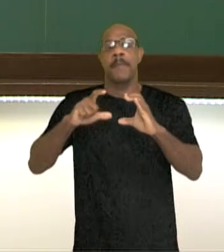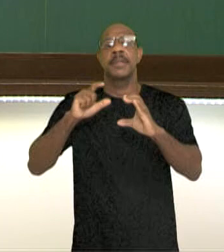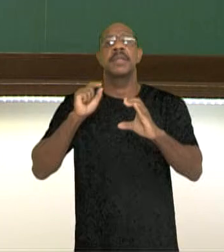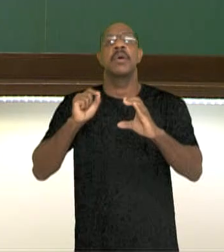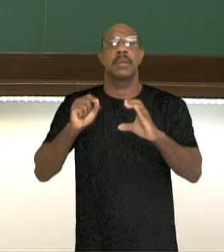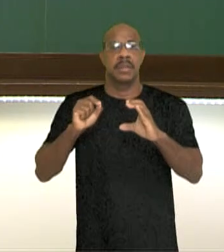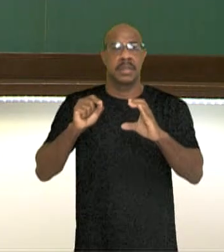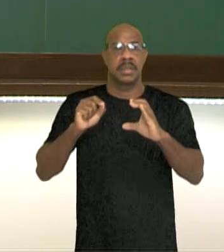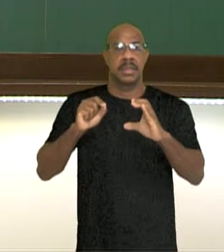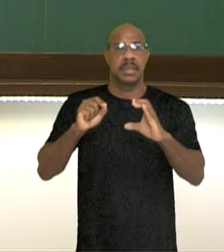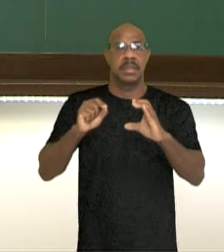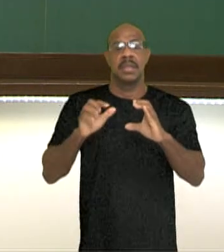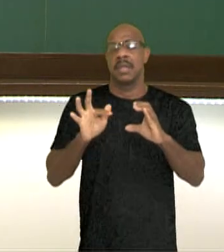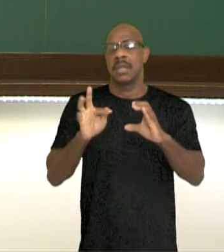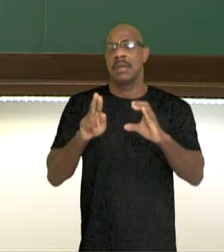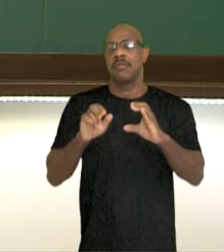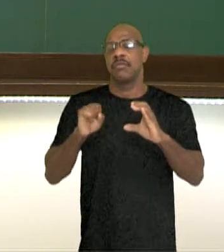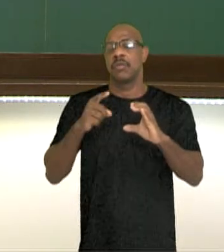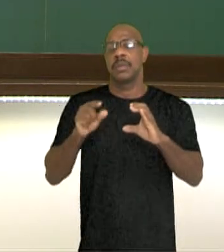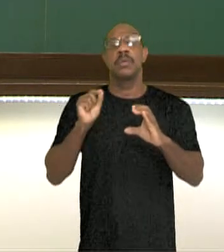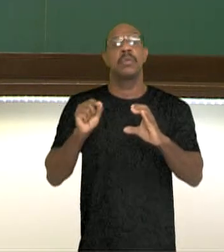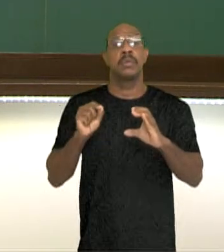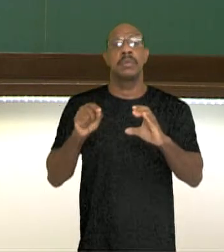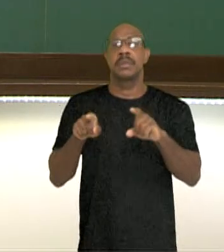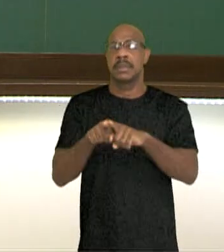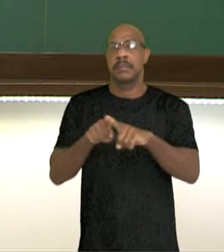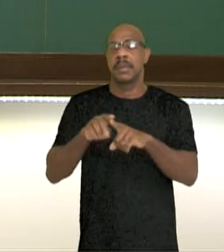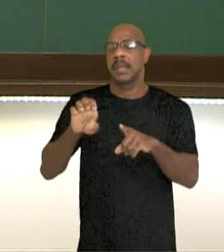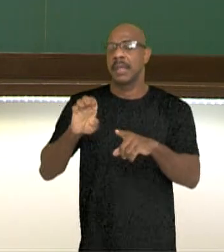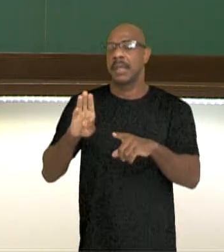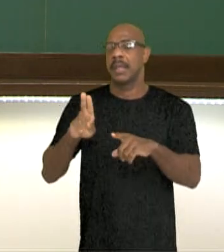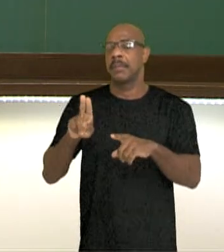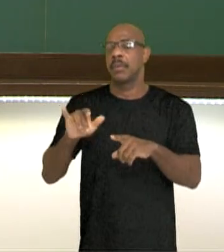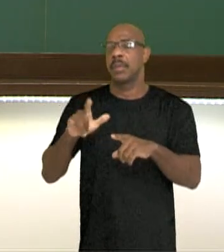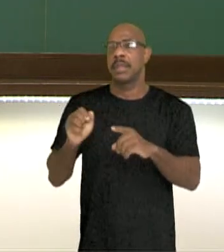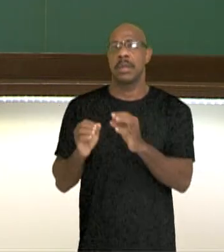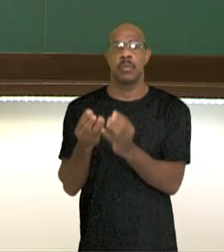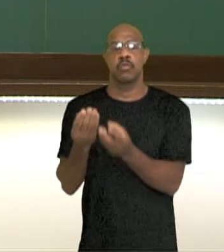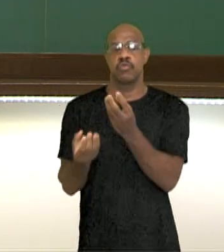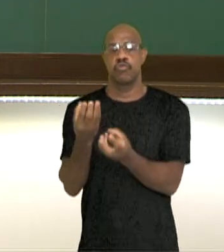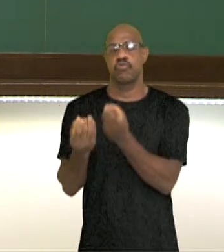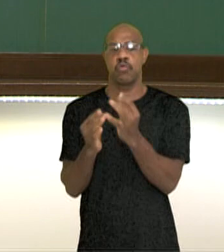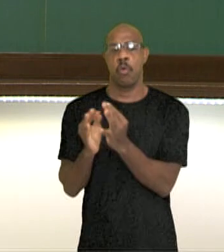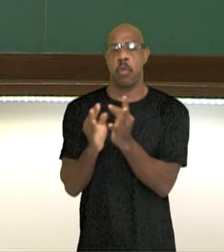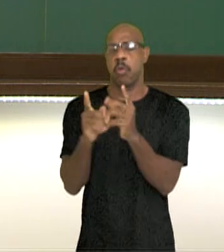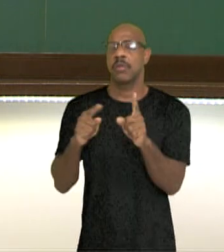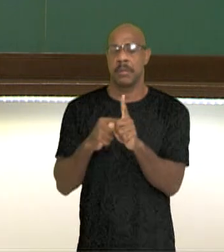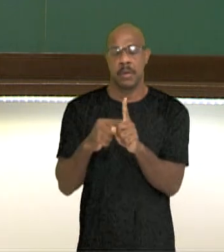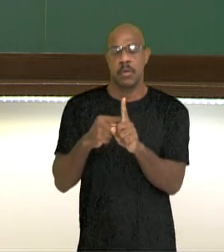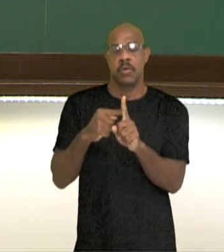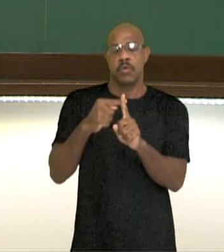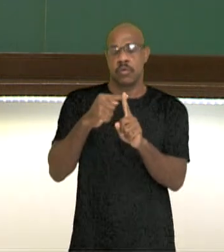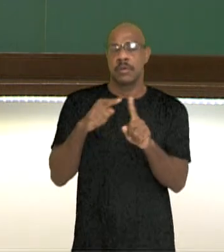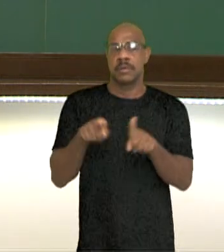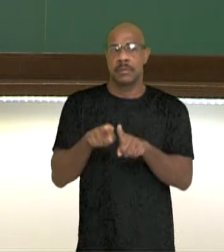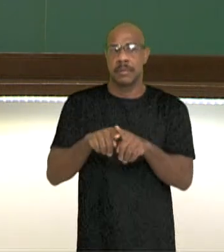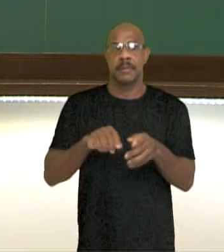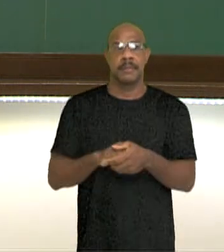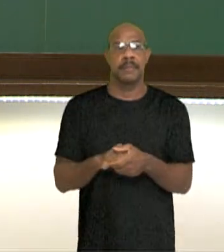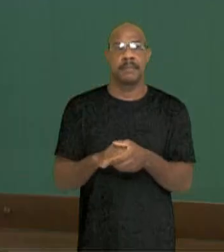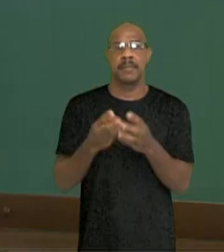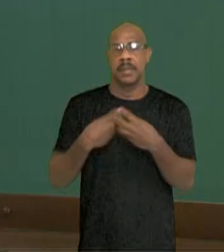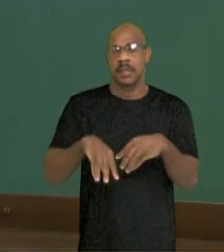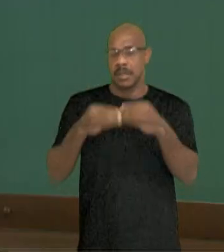seu ponto de fusão, mas também o seu ponto de ebulição. Esta é uma informação importante para que você guarde. Guarde aí nesses